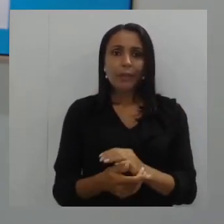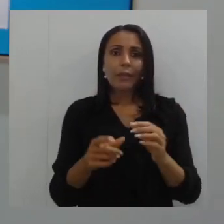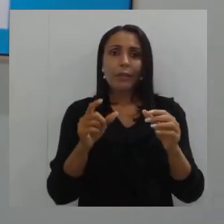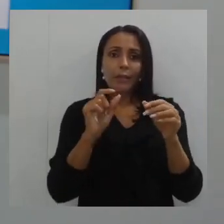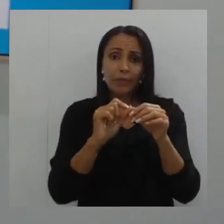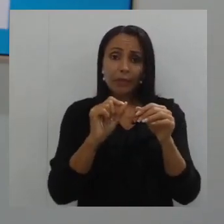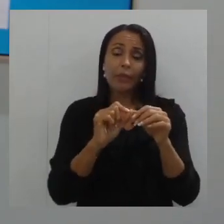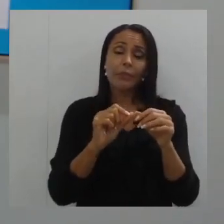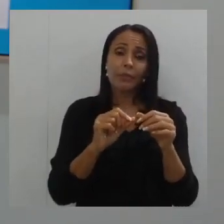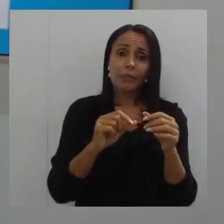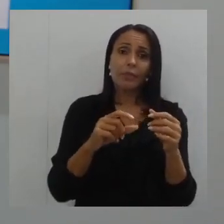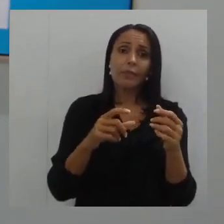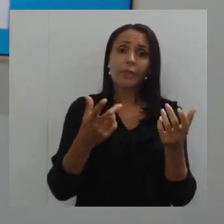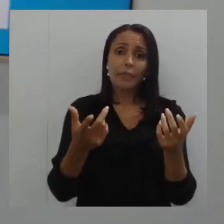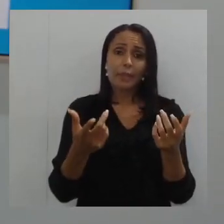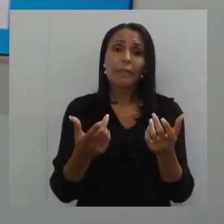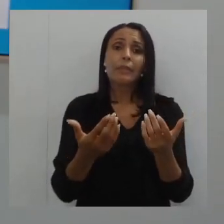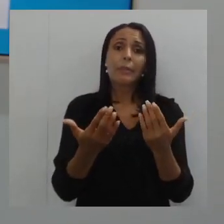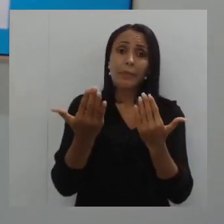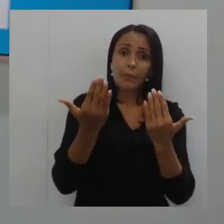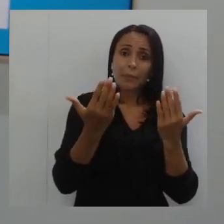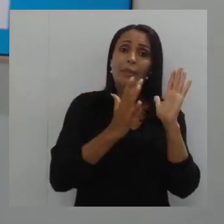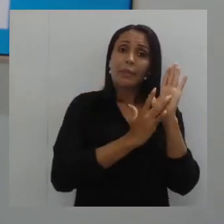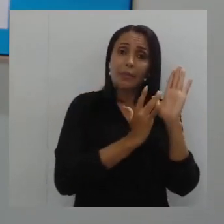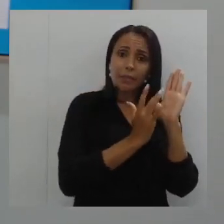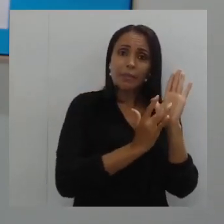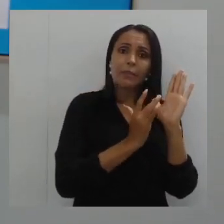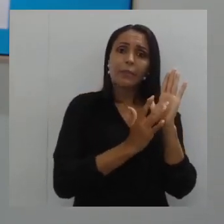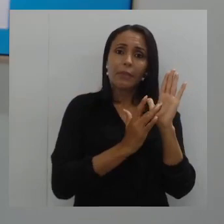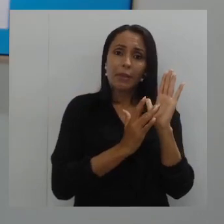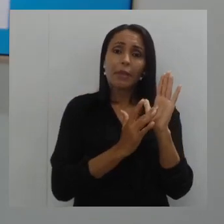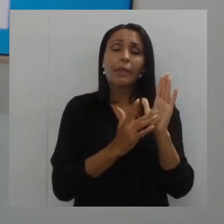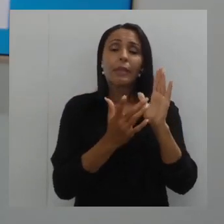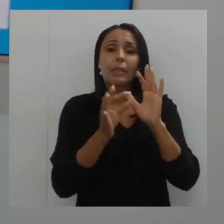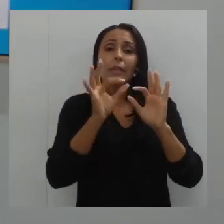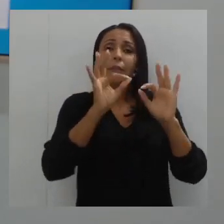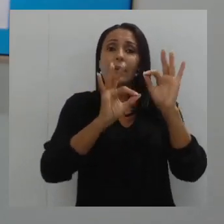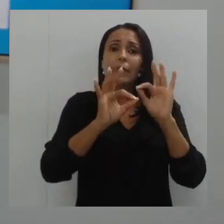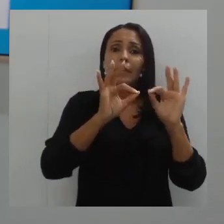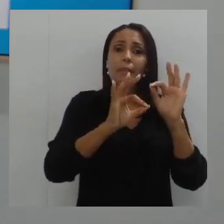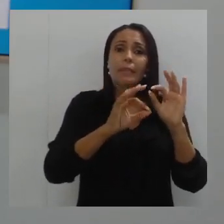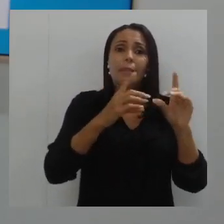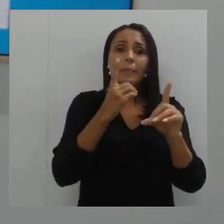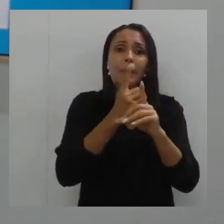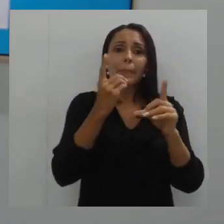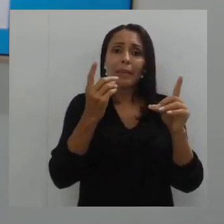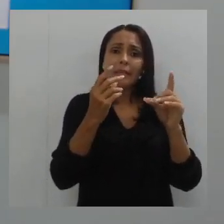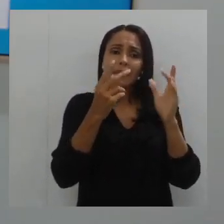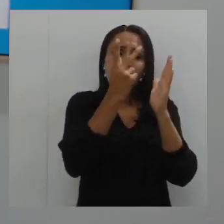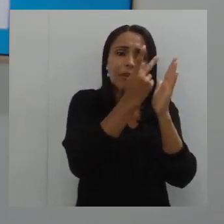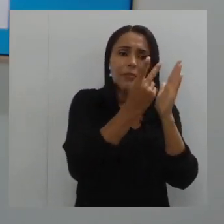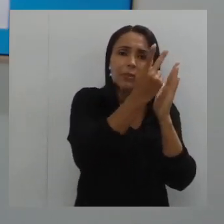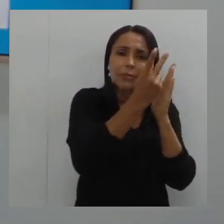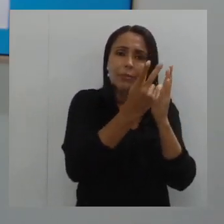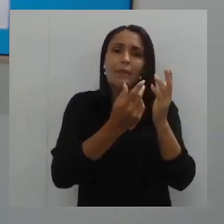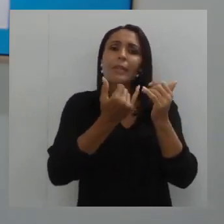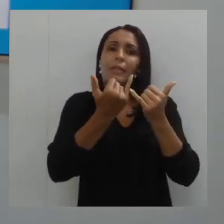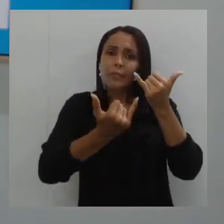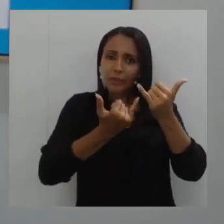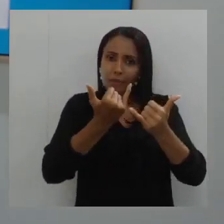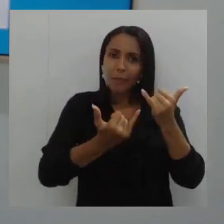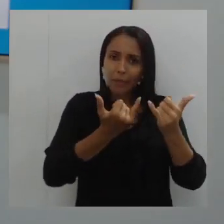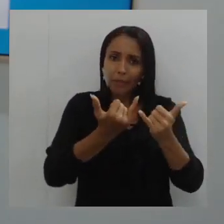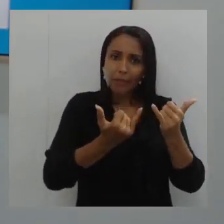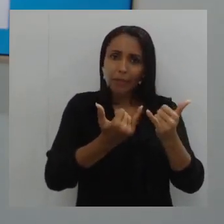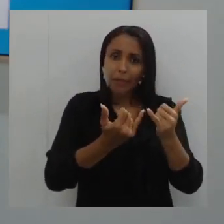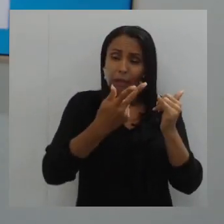nos jogos, a partir de programas em que eles elaboram, para poder aparecer aquela figurinha que você brinca no seu